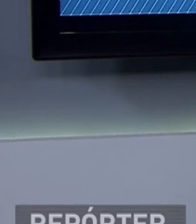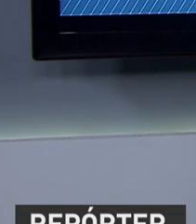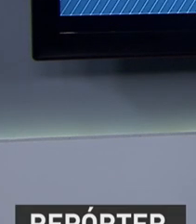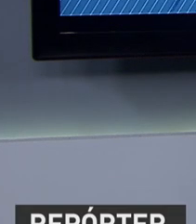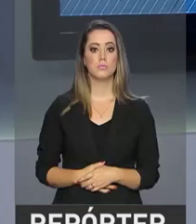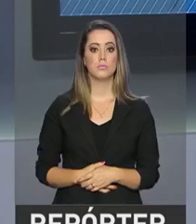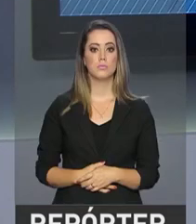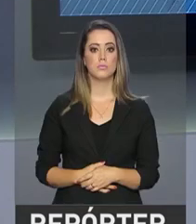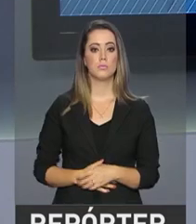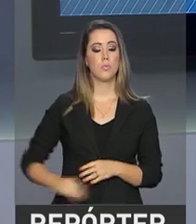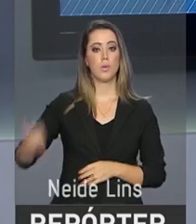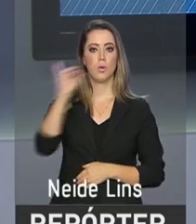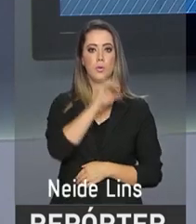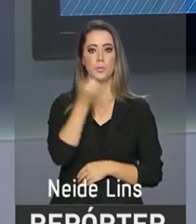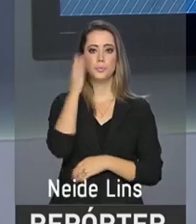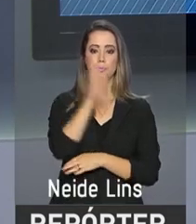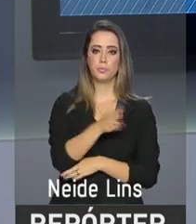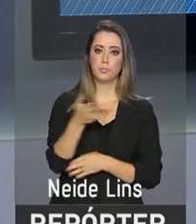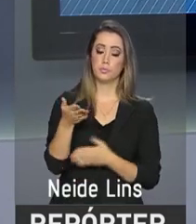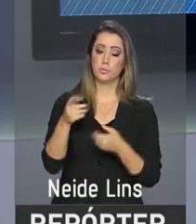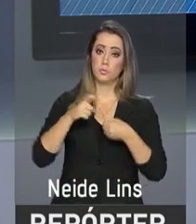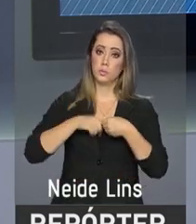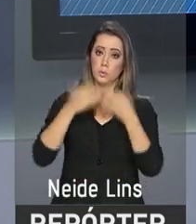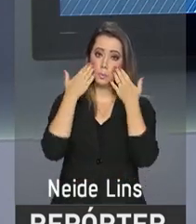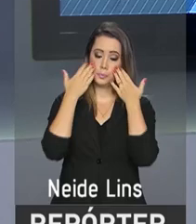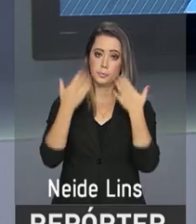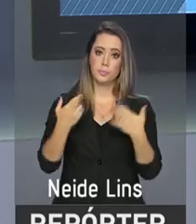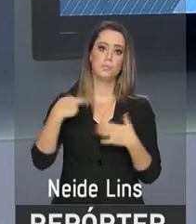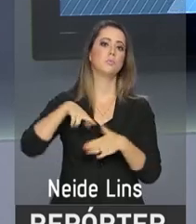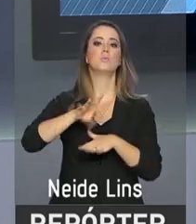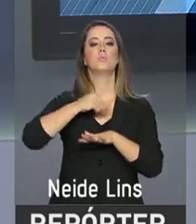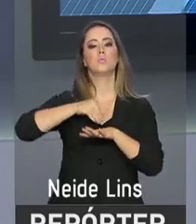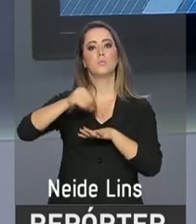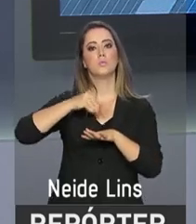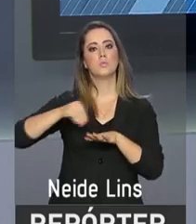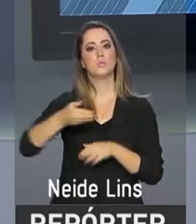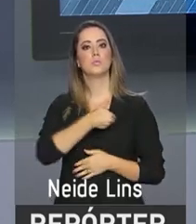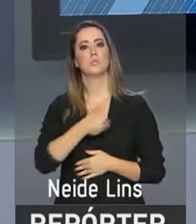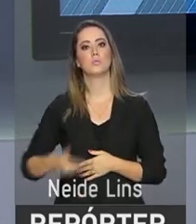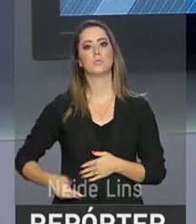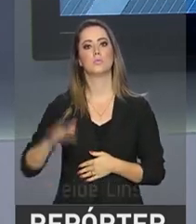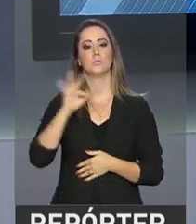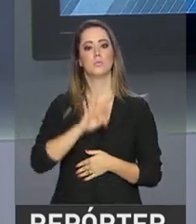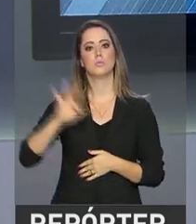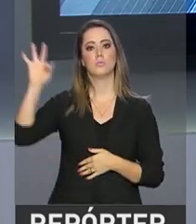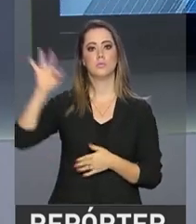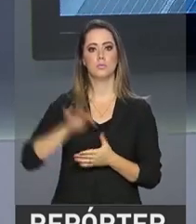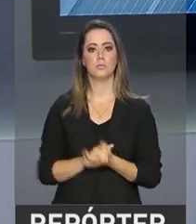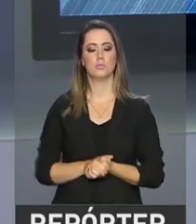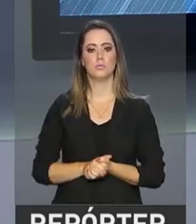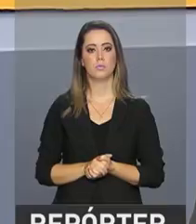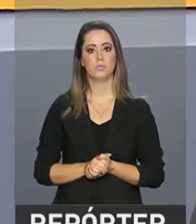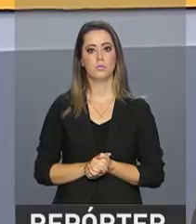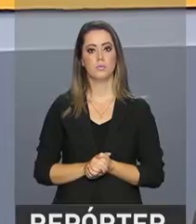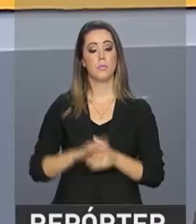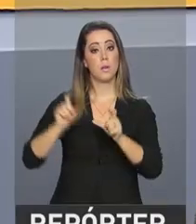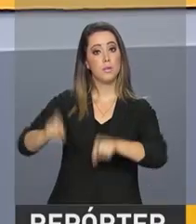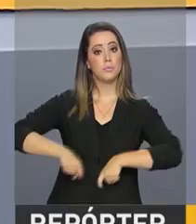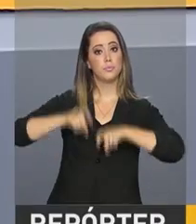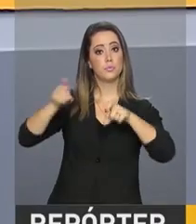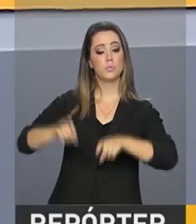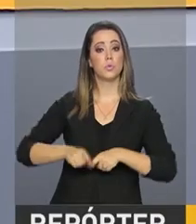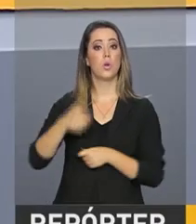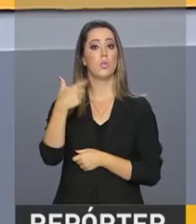olá boa tarde voltamos agora com mais uma edição do repórter nbr e as notícias do governo federal a